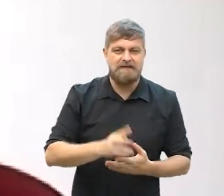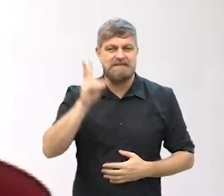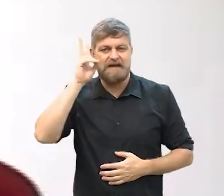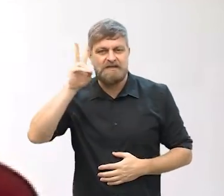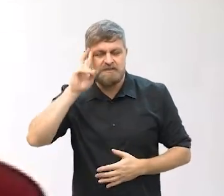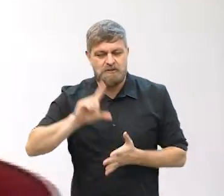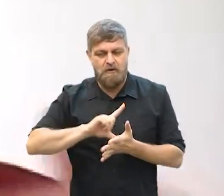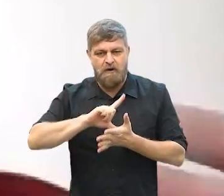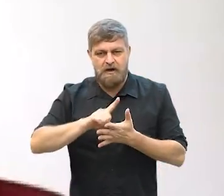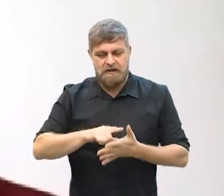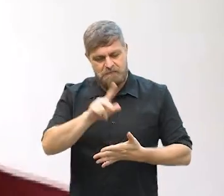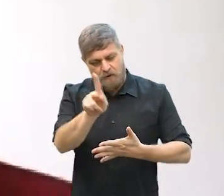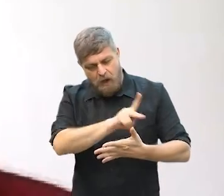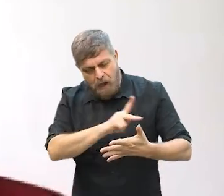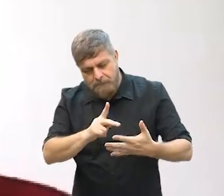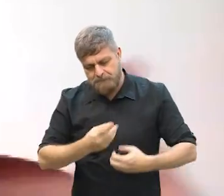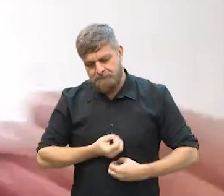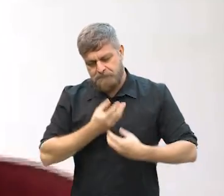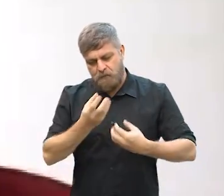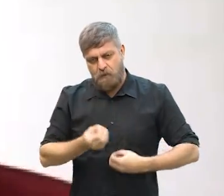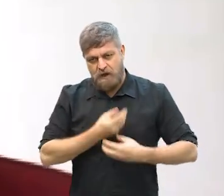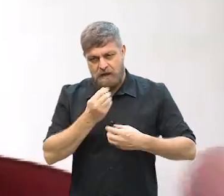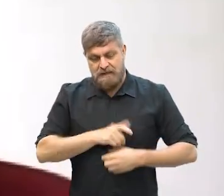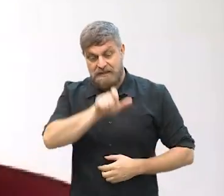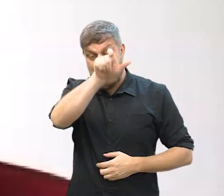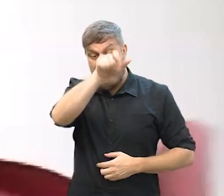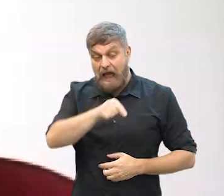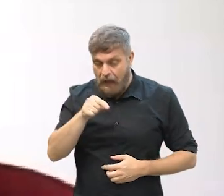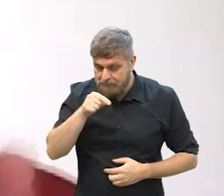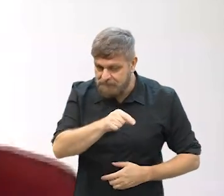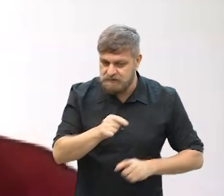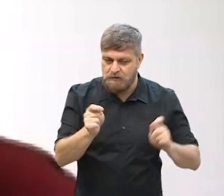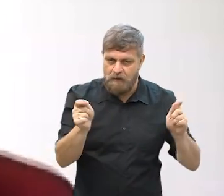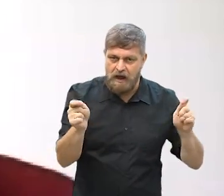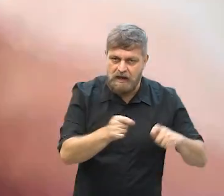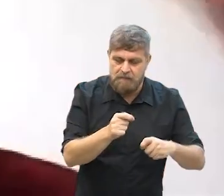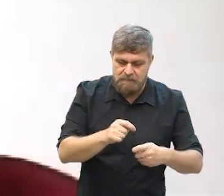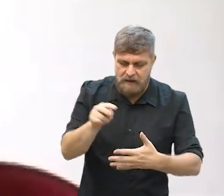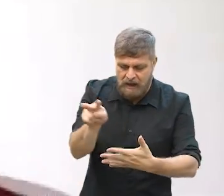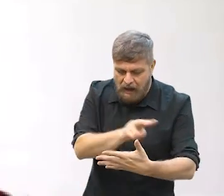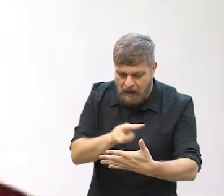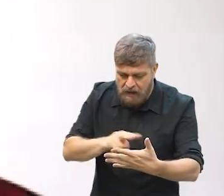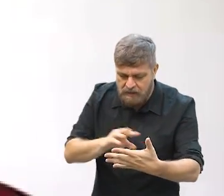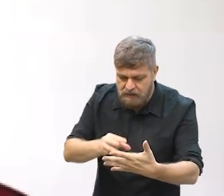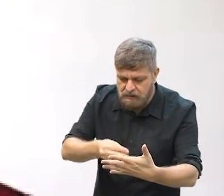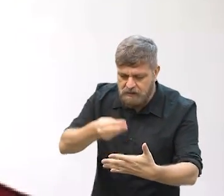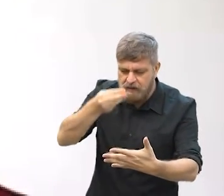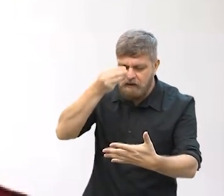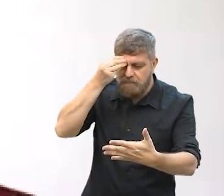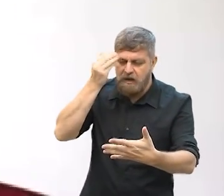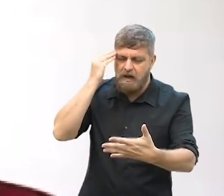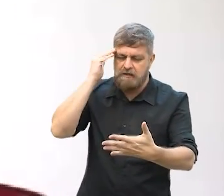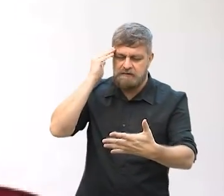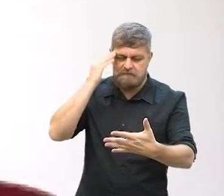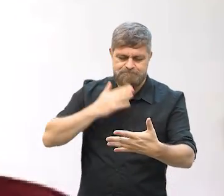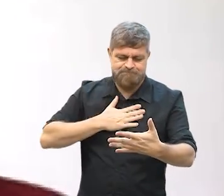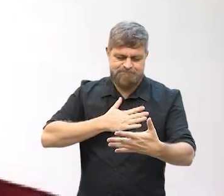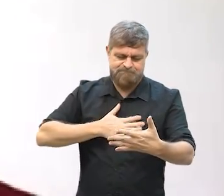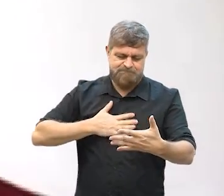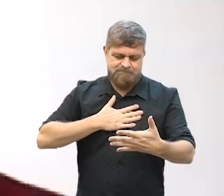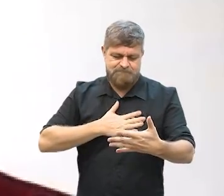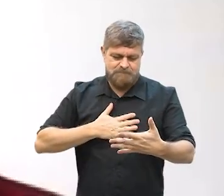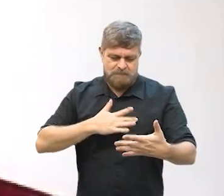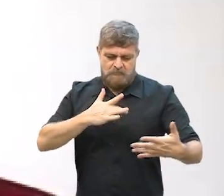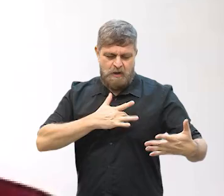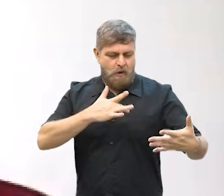contos, leva poemas, até que a gente forme um leitor capacitado para adentrar a obra completa, né, ao